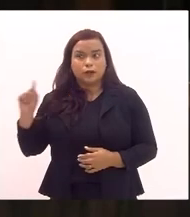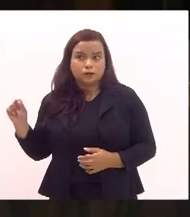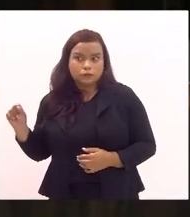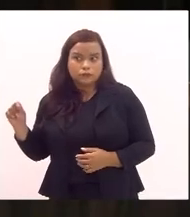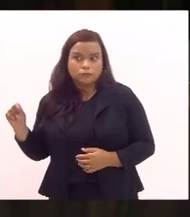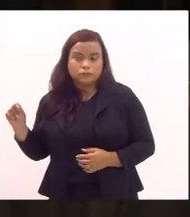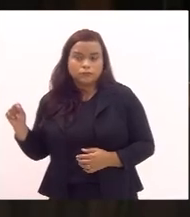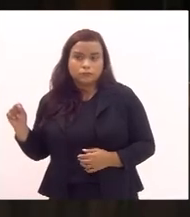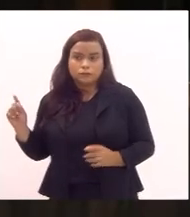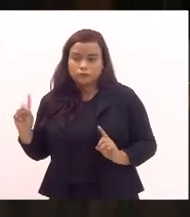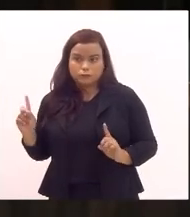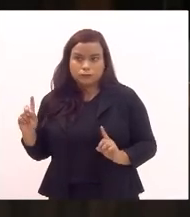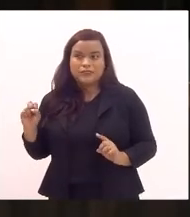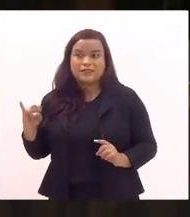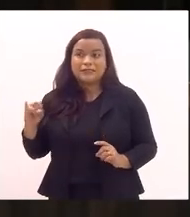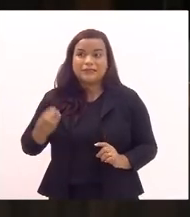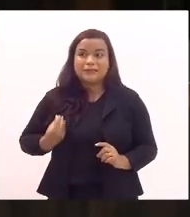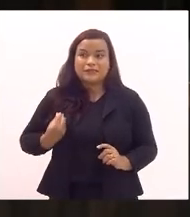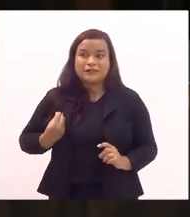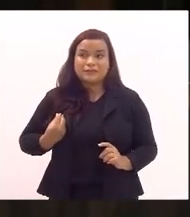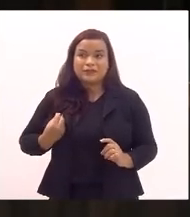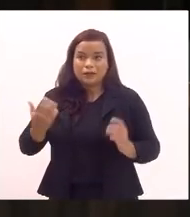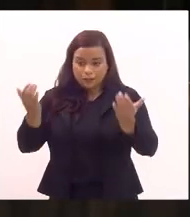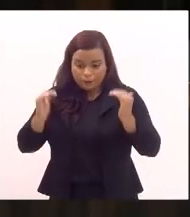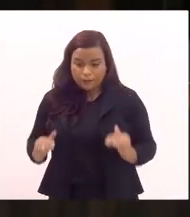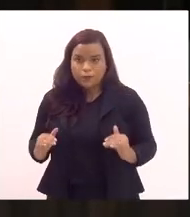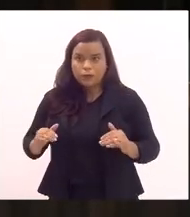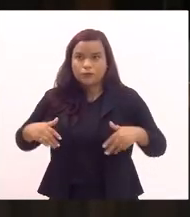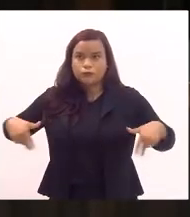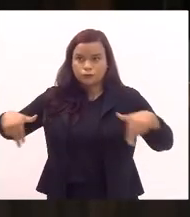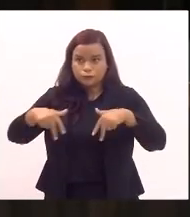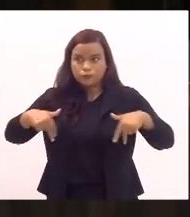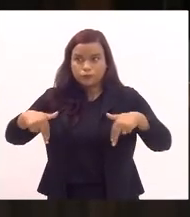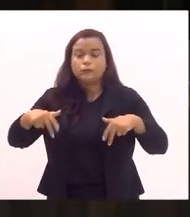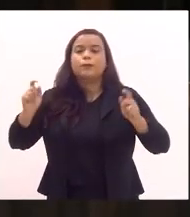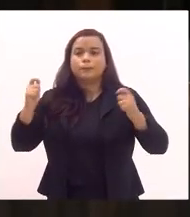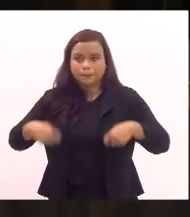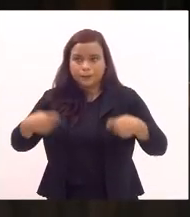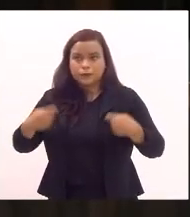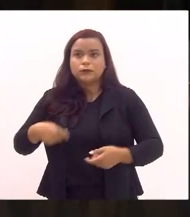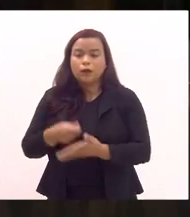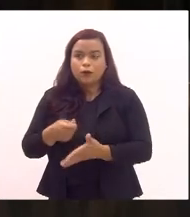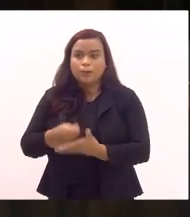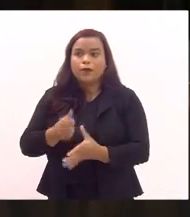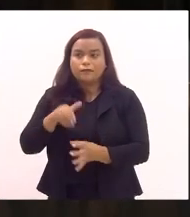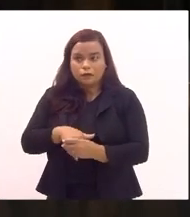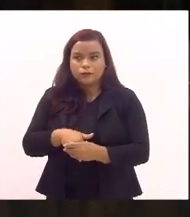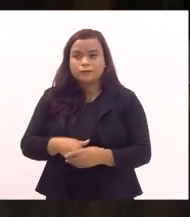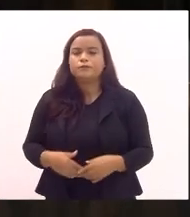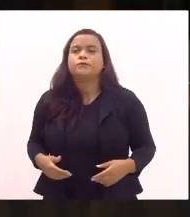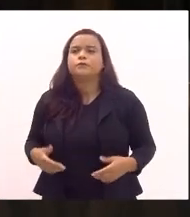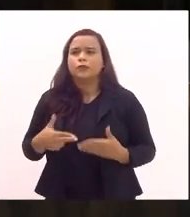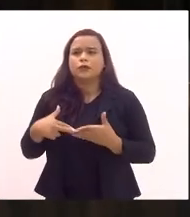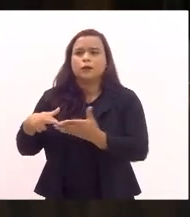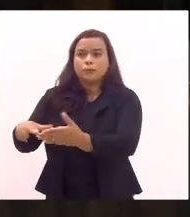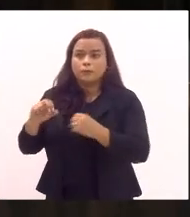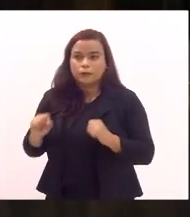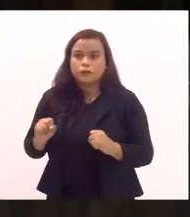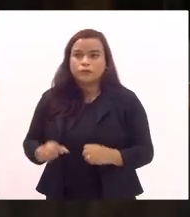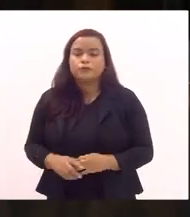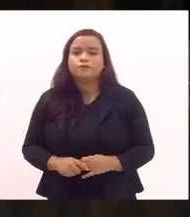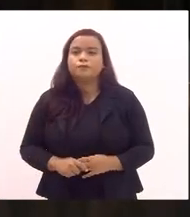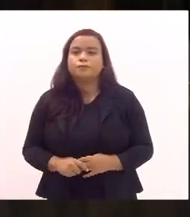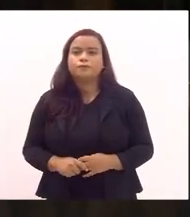plenário estando aqui no andar de baixo tem que votar você pode encaminhar